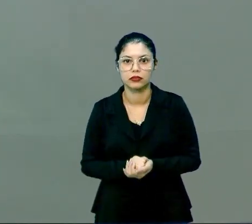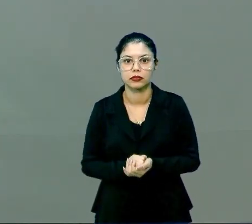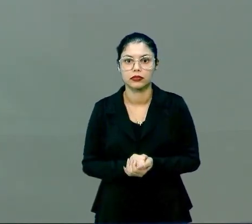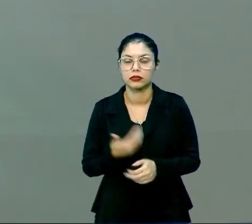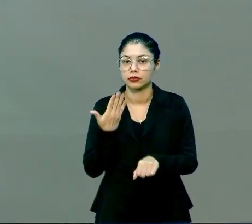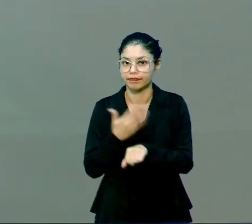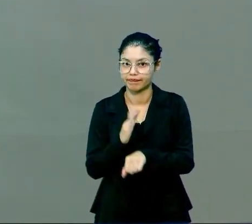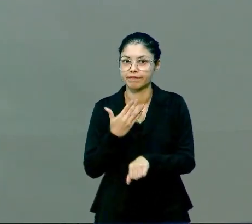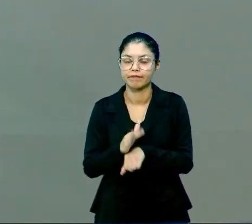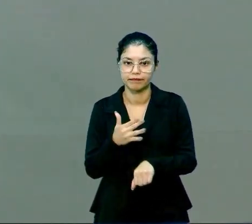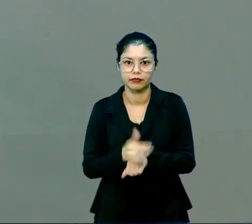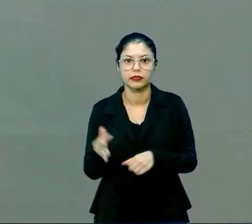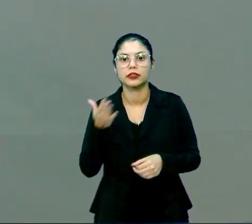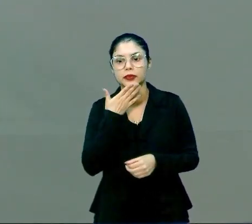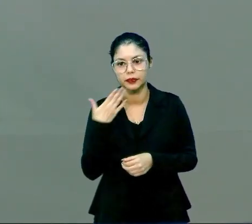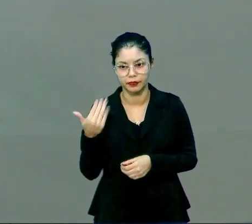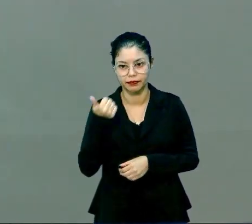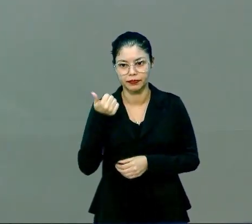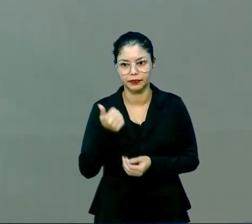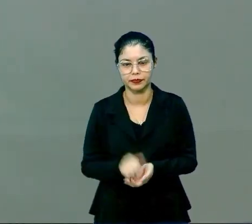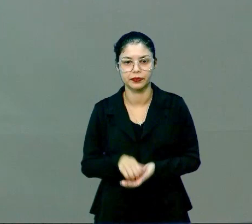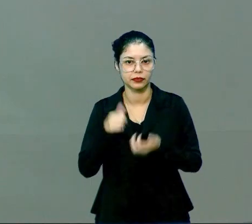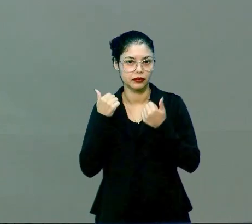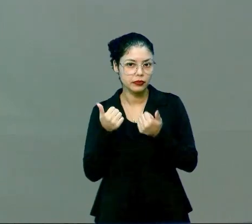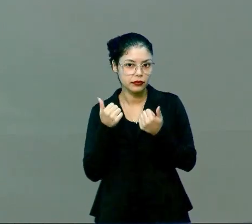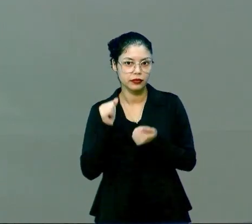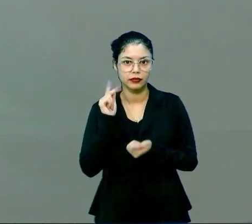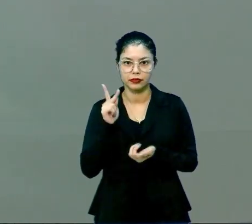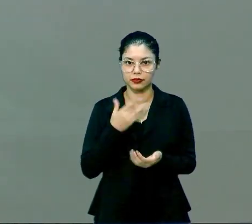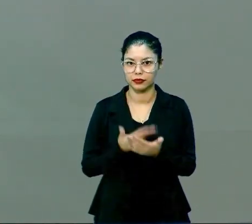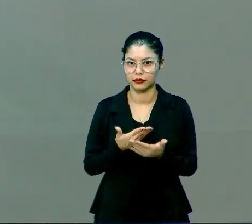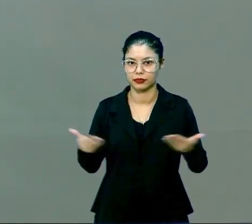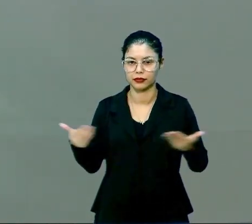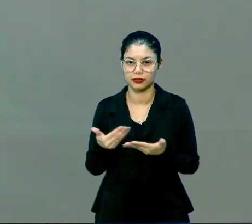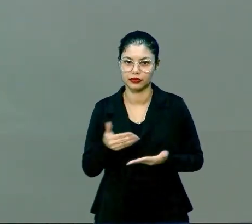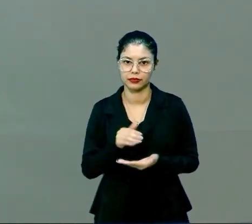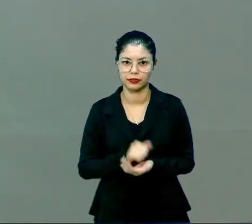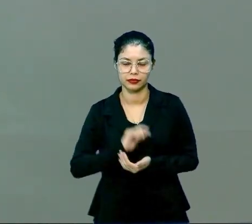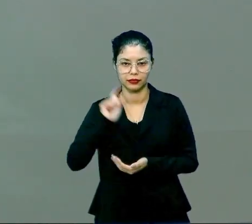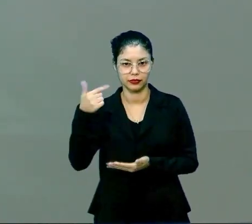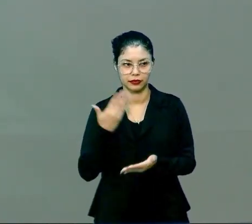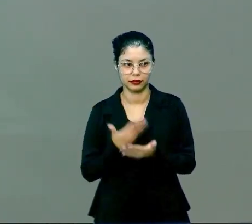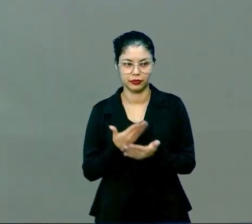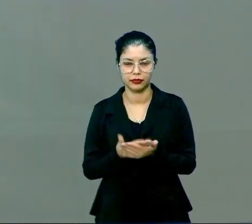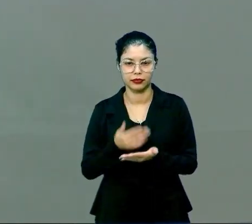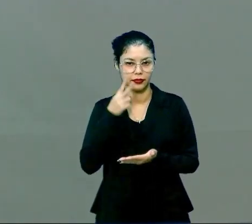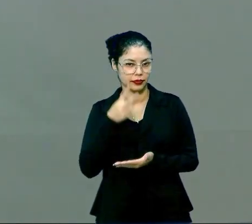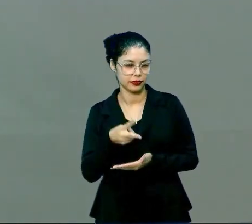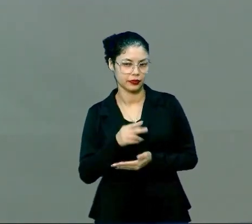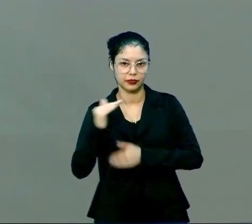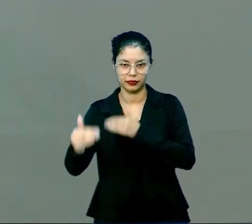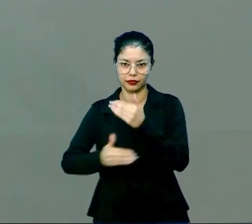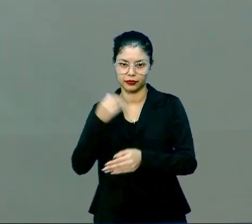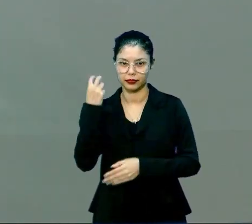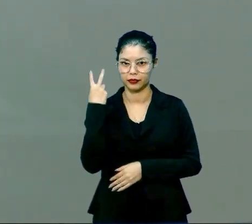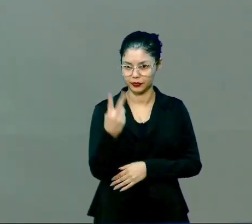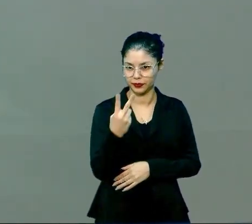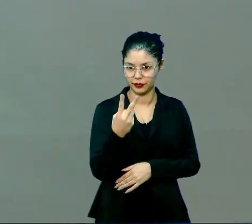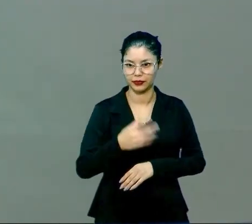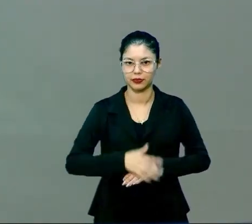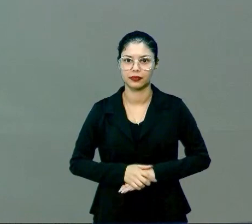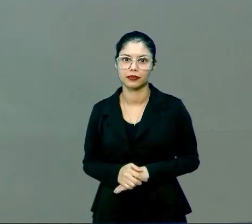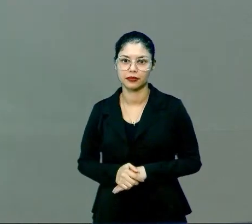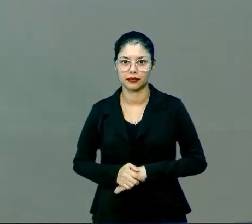é a prática, gente, que aperfeiçoa. E essa foi a nossa aula de hoje. Na próxima aula nós vamos para o desenvolvimento